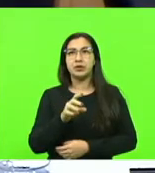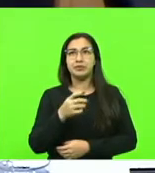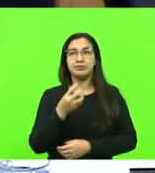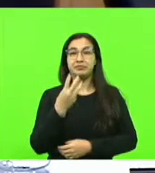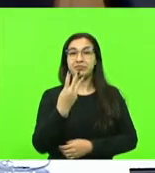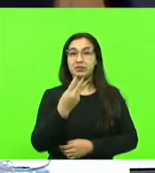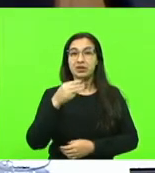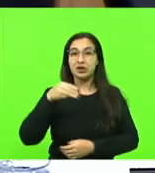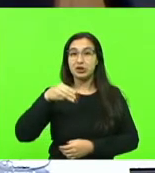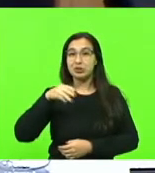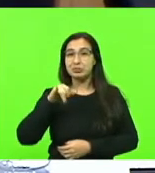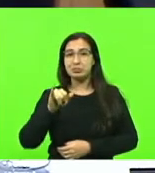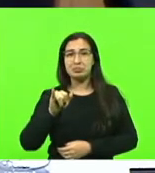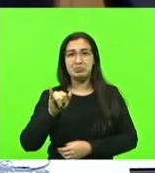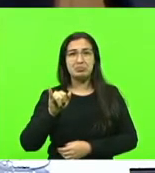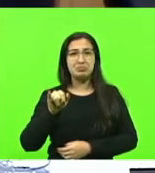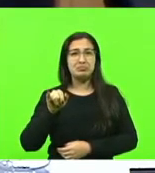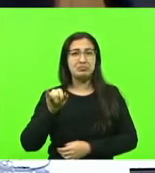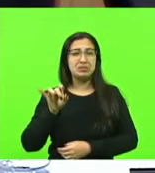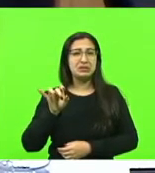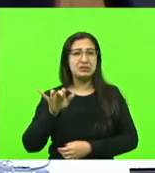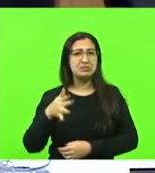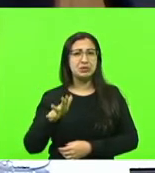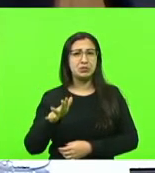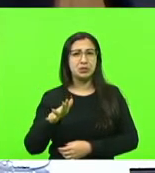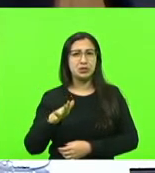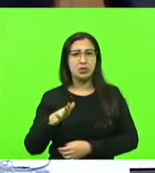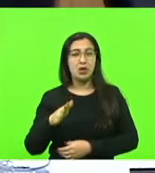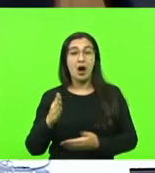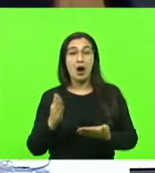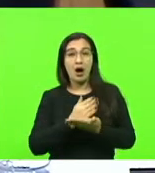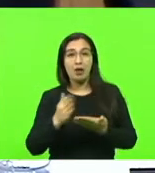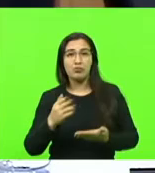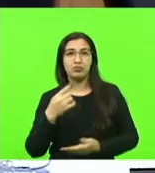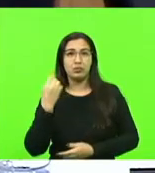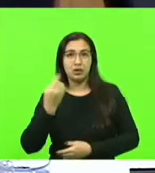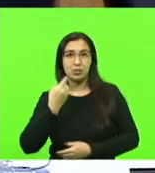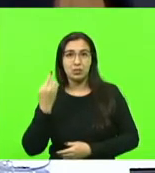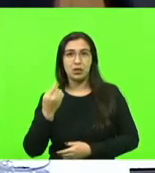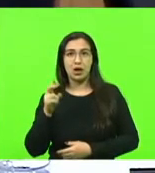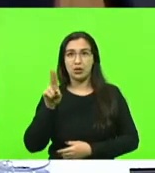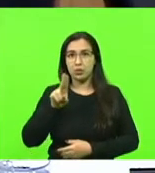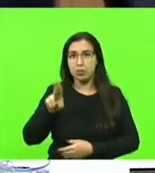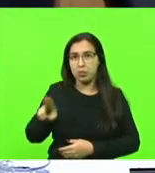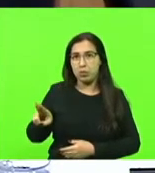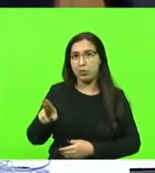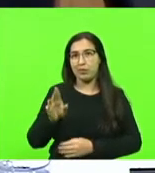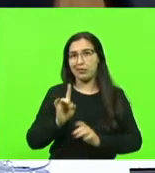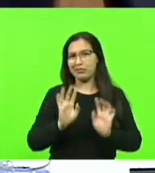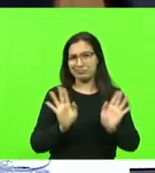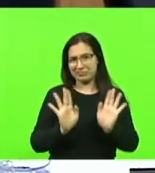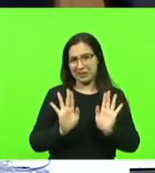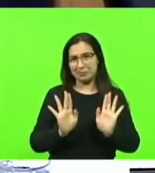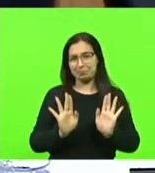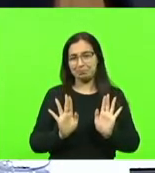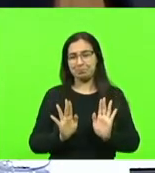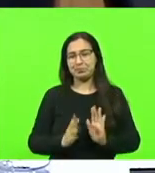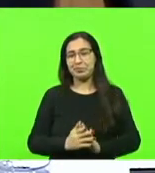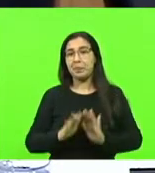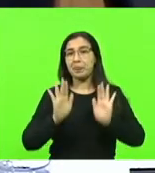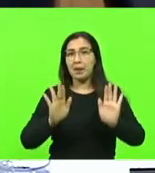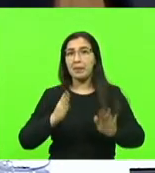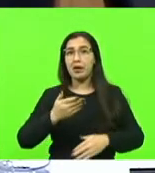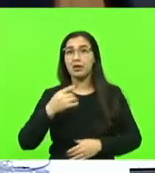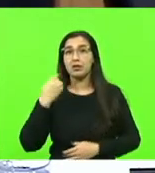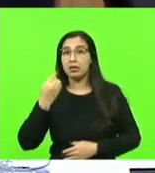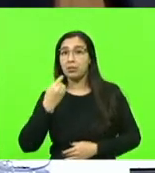milhões e pouco, mas outros colegas, eu não vou citar o nome aqui para não ficar deselegante, mas, por exemplo, tem colegas que já foram pagos